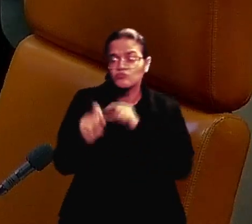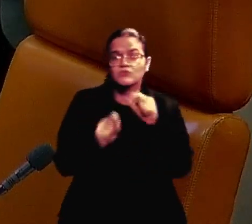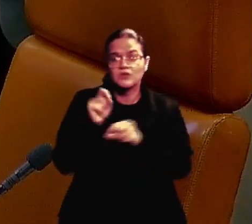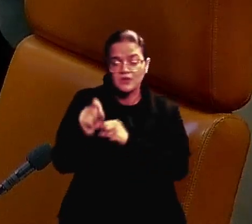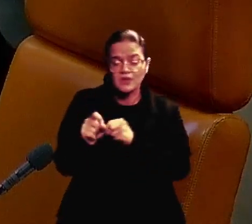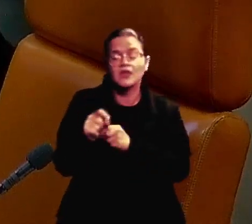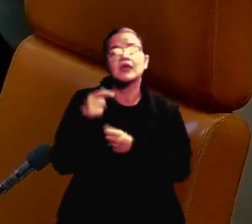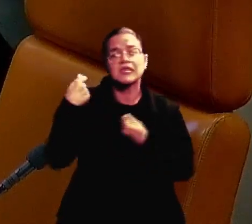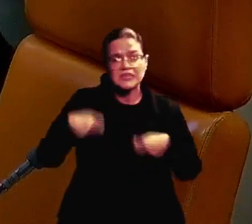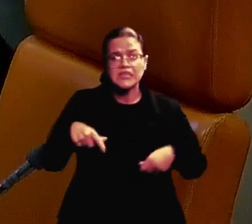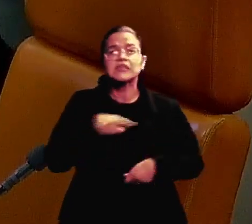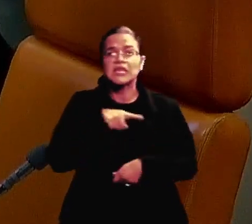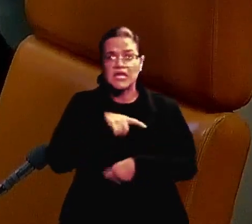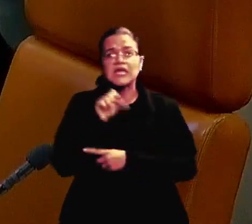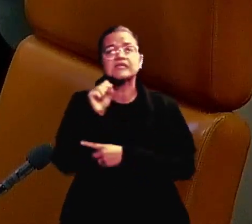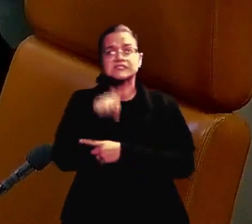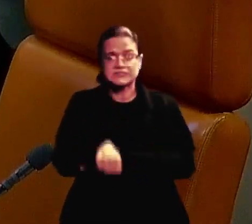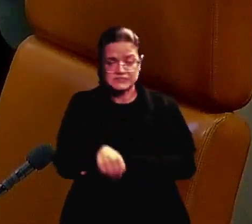eu acho que existe, sim,